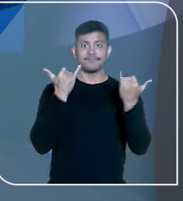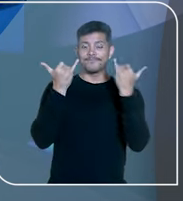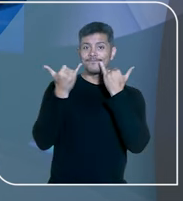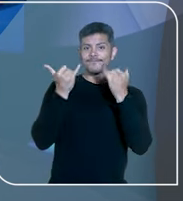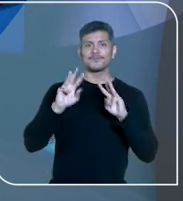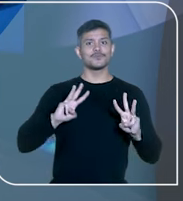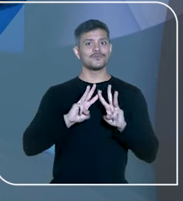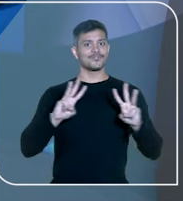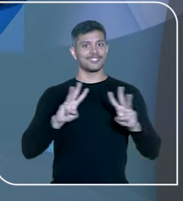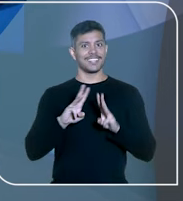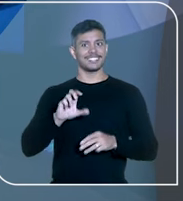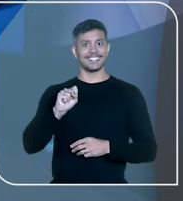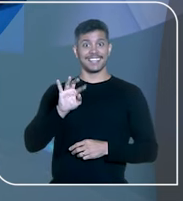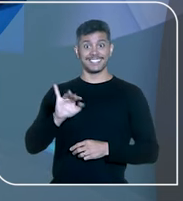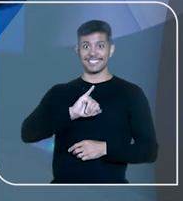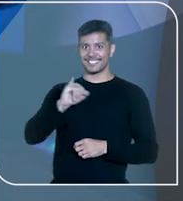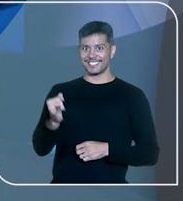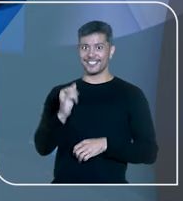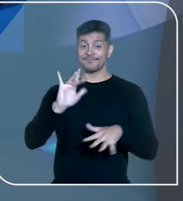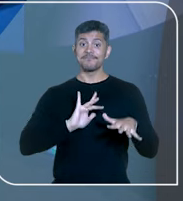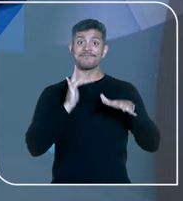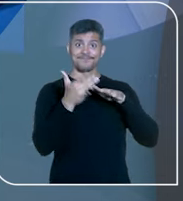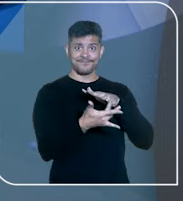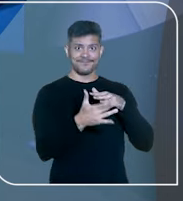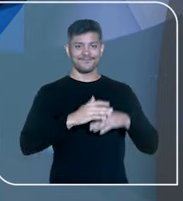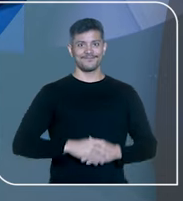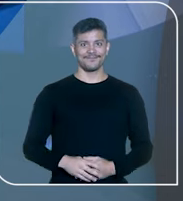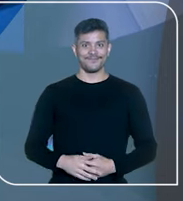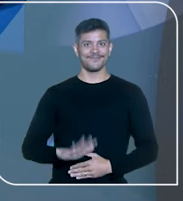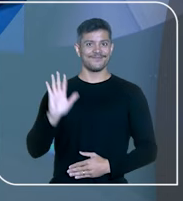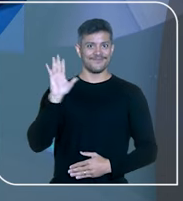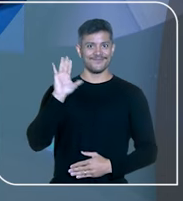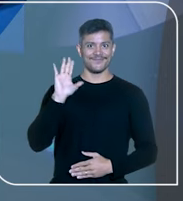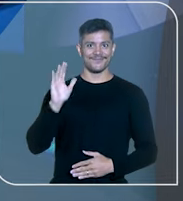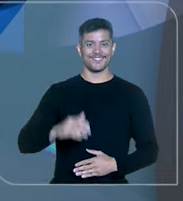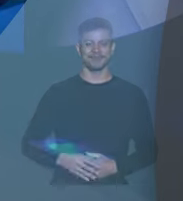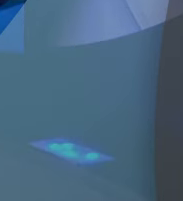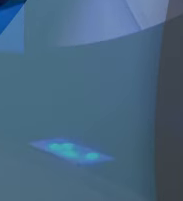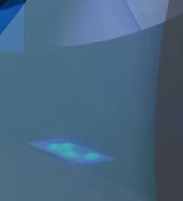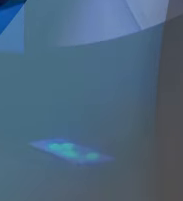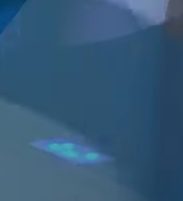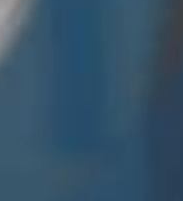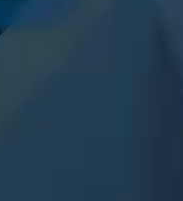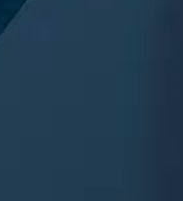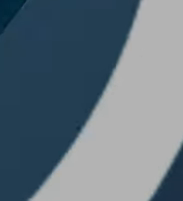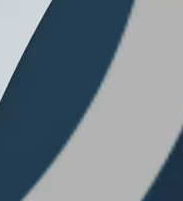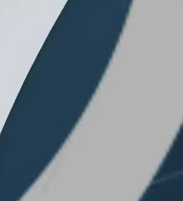outras notícias no site do STJ e nas nossas redes sociais. Até a próxima!